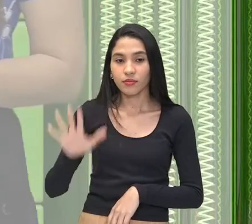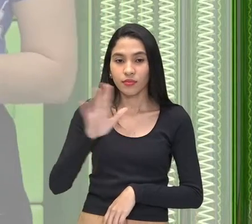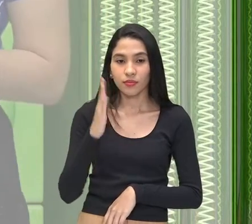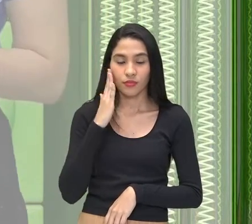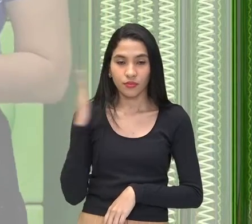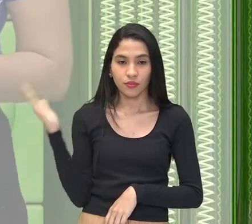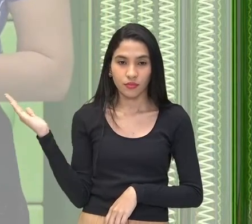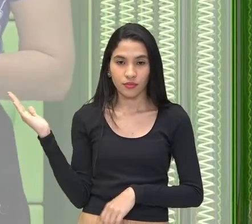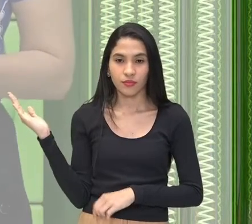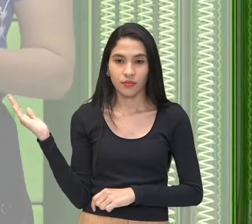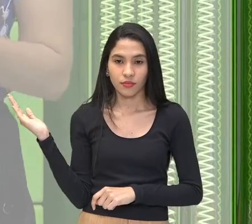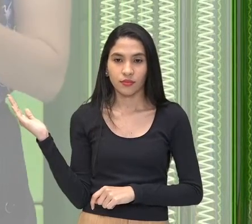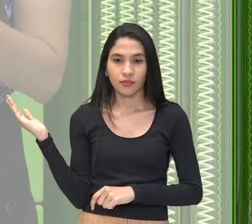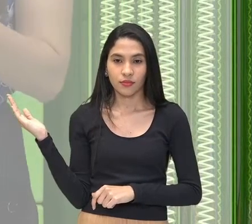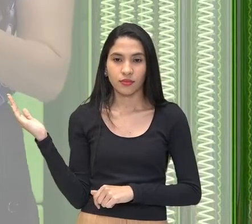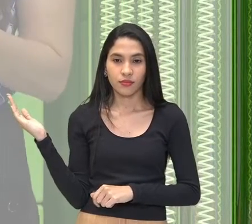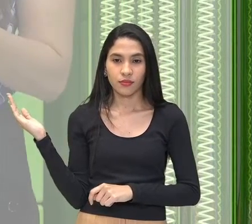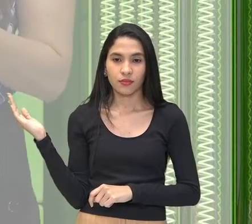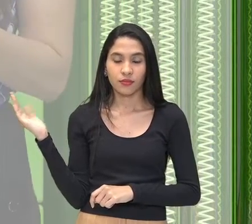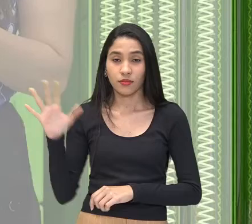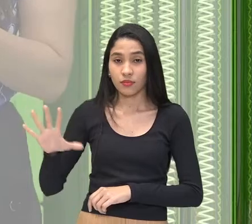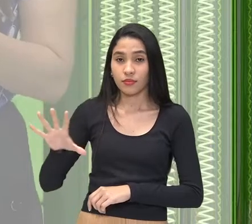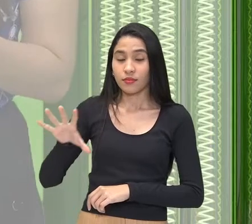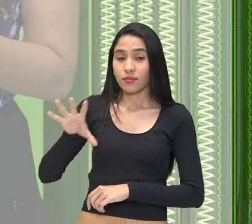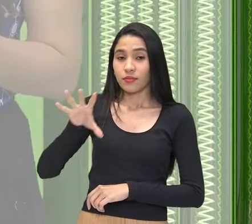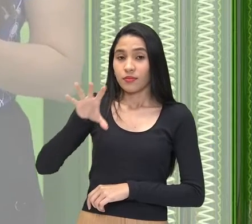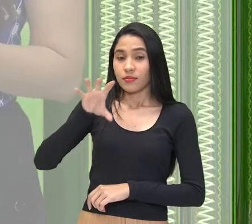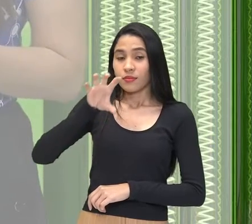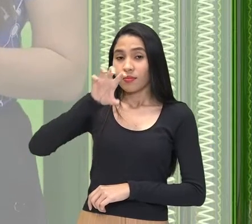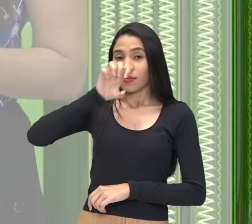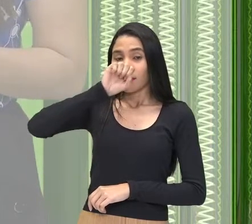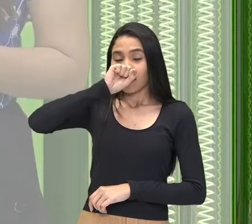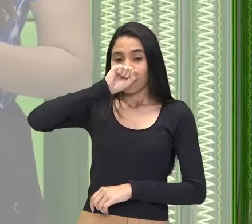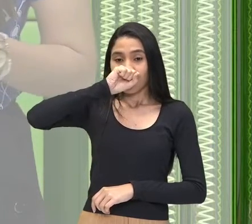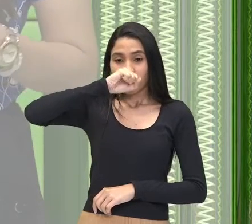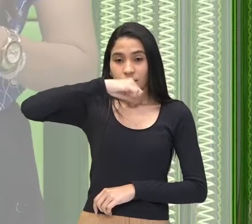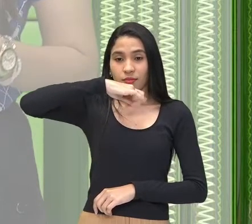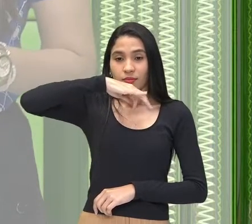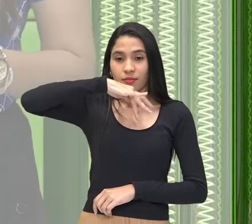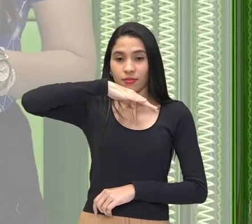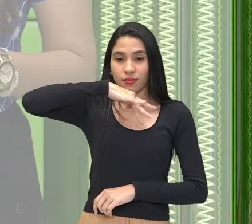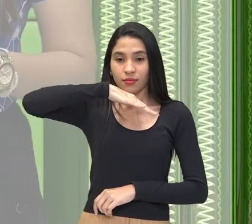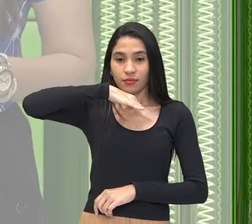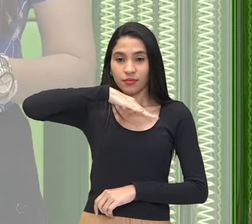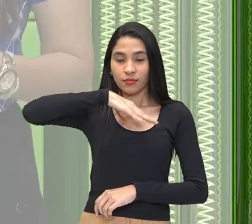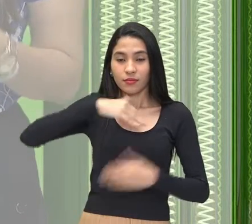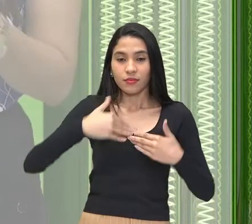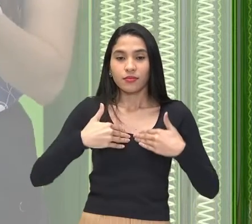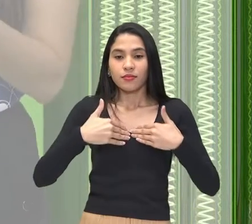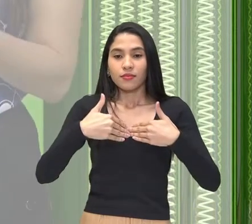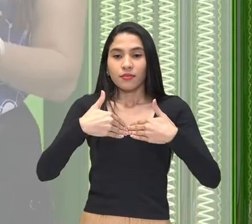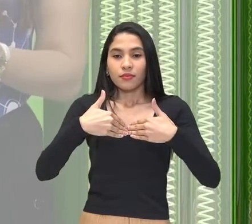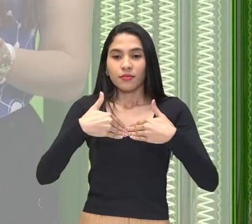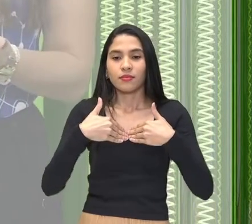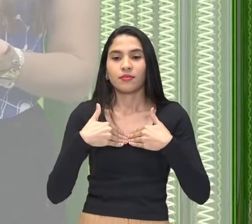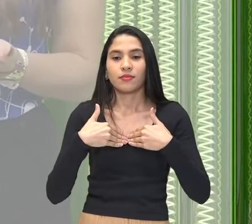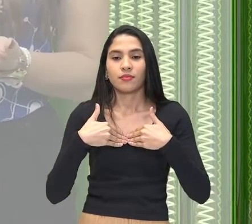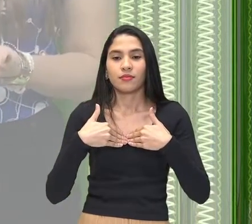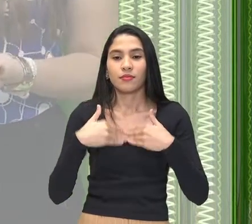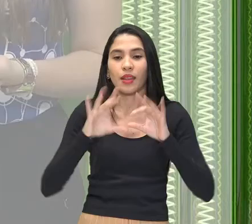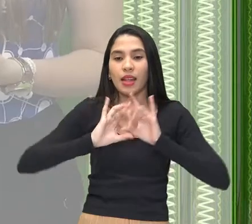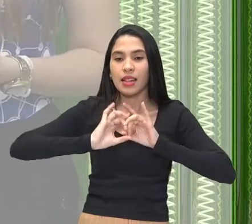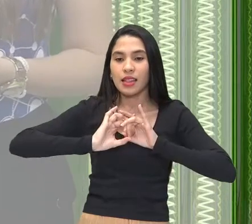bem o oxigênio entrando nos pulmões e aqui nós temos o gás carbônico sendo